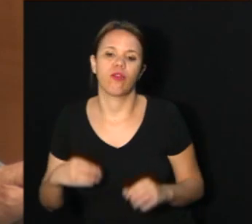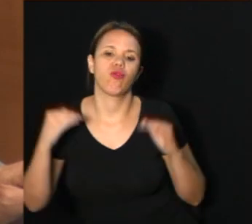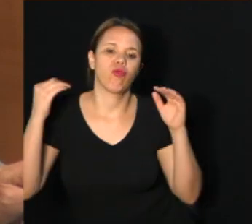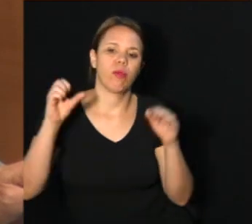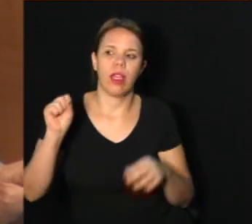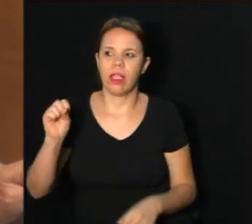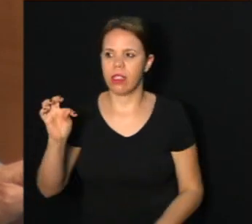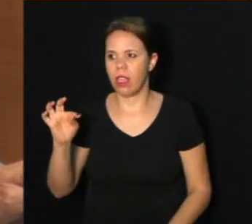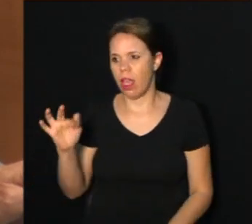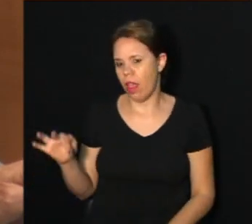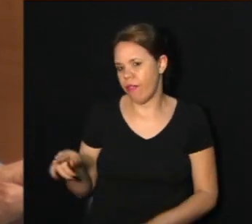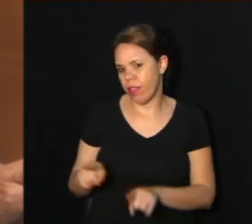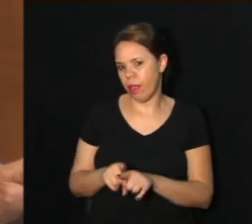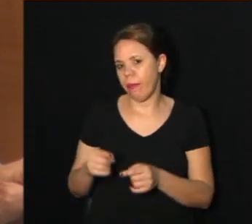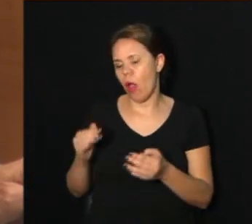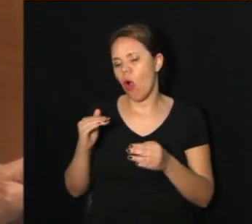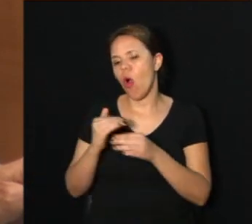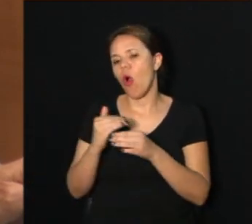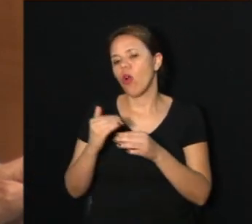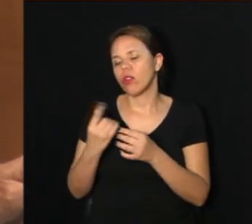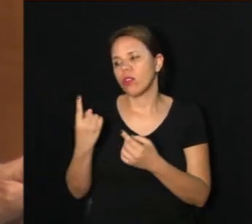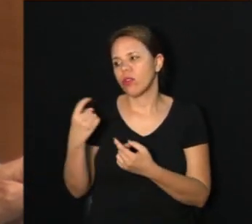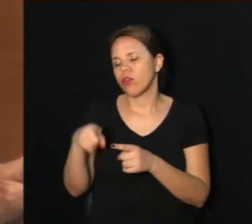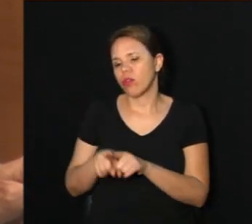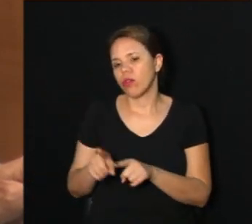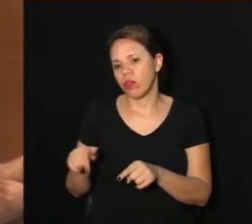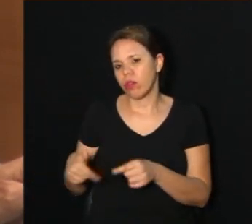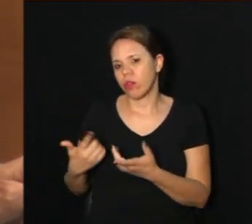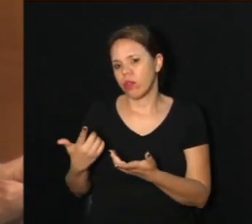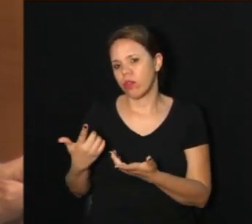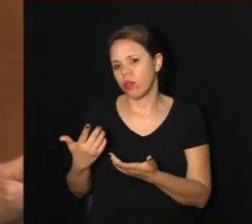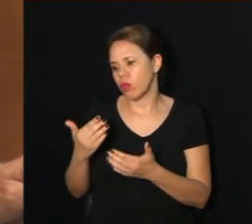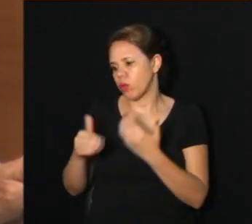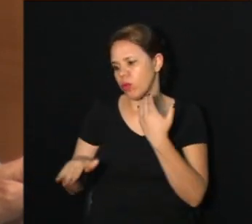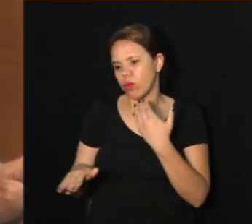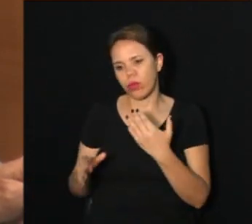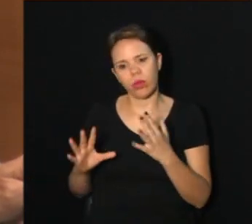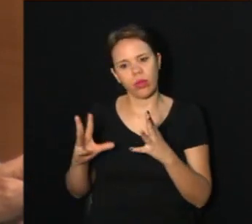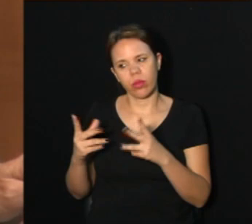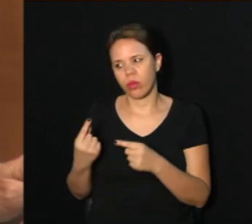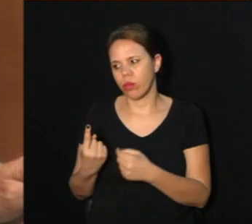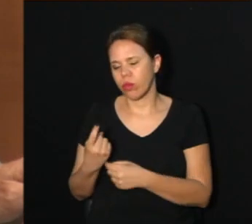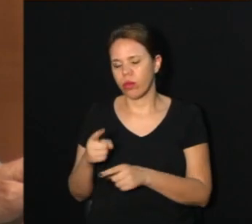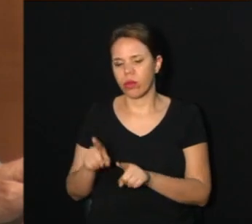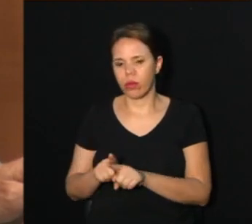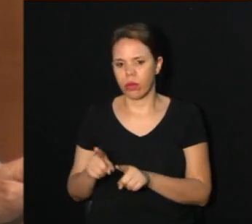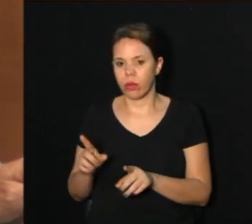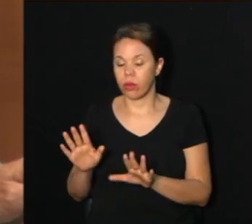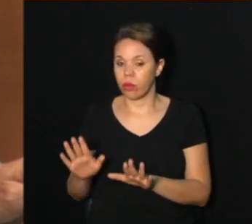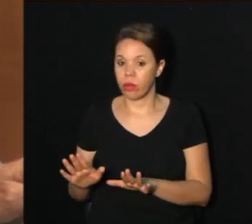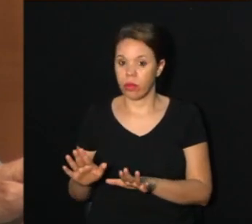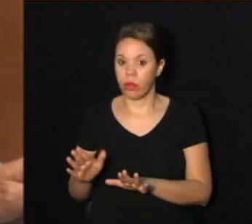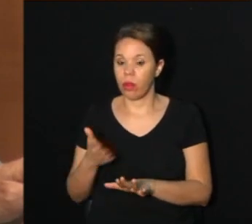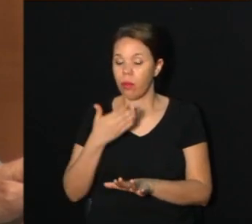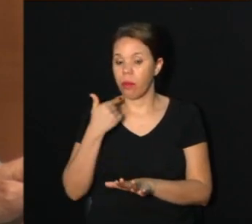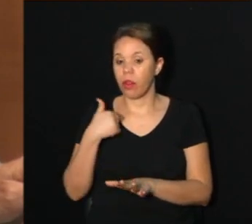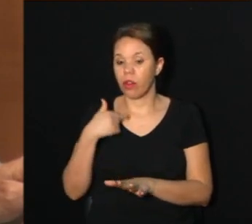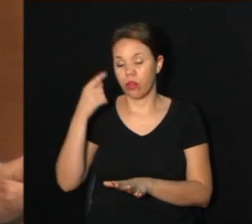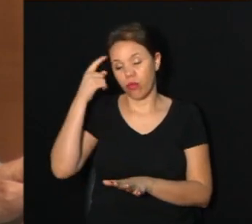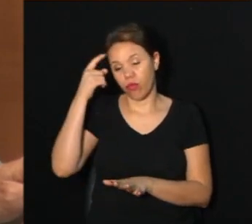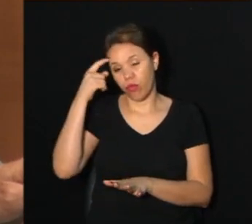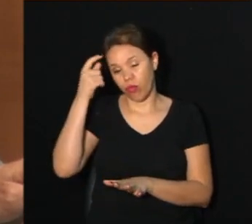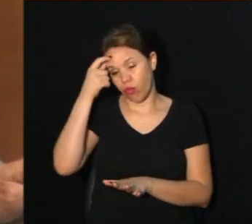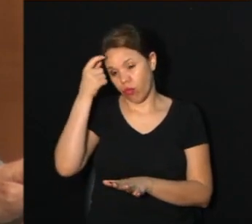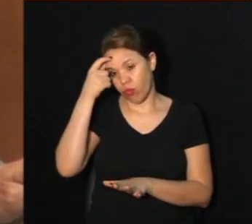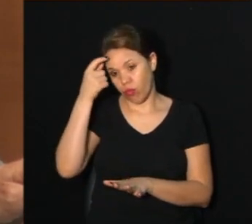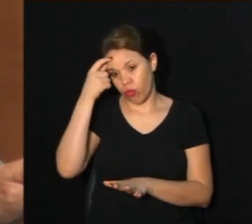única, então em cima disso aqui também não deverá haver concordância única. Mas, salvo melhor juízo, eu